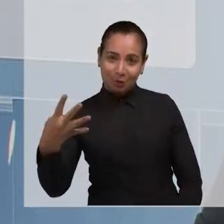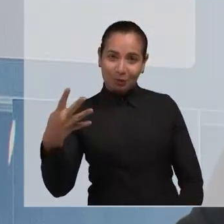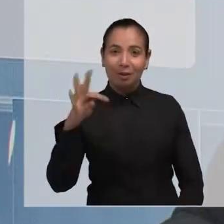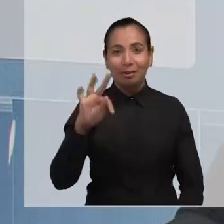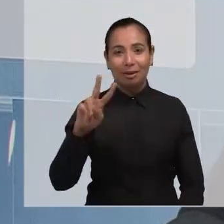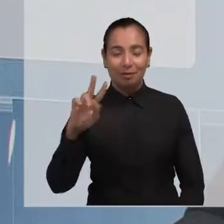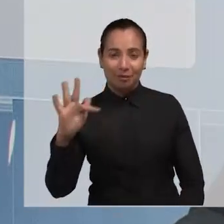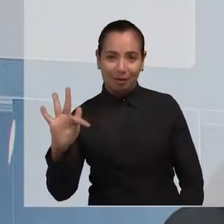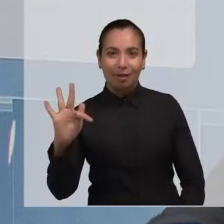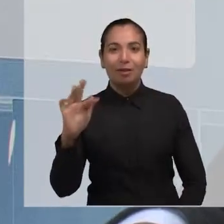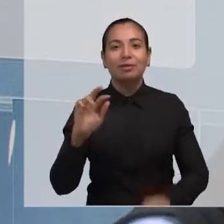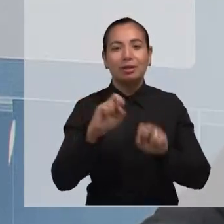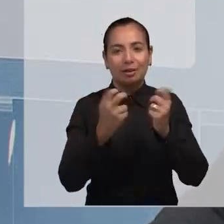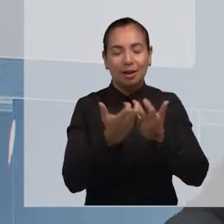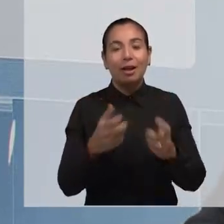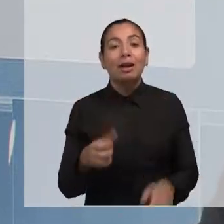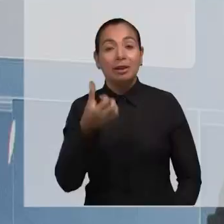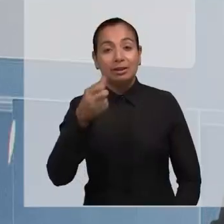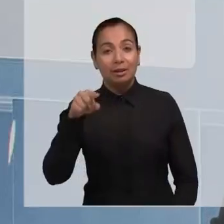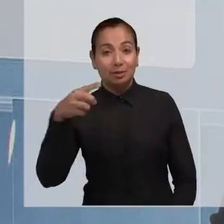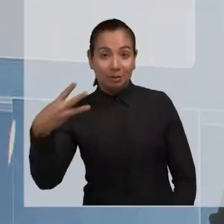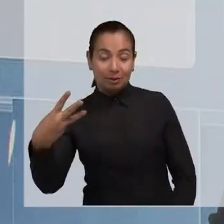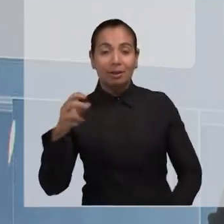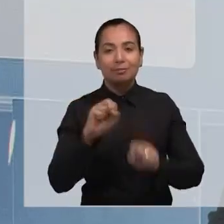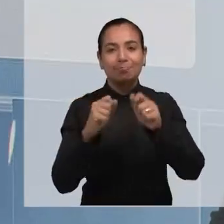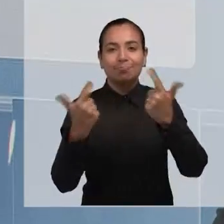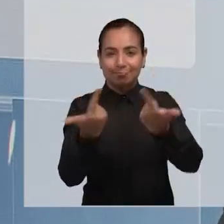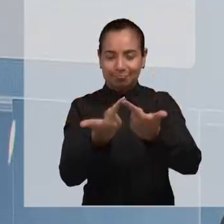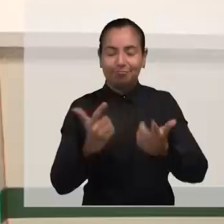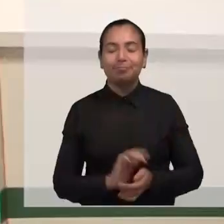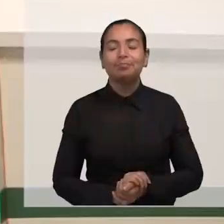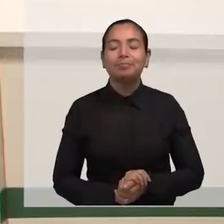TV Assembleia, canal 61.3. Luiz,